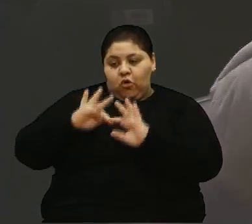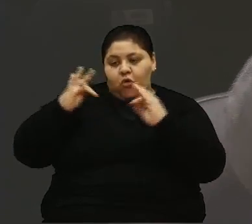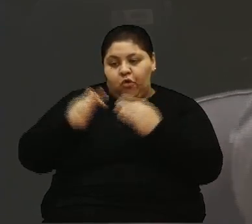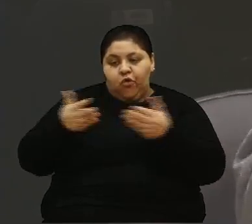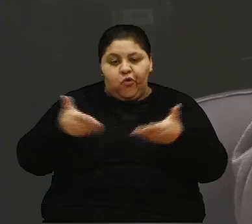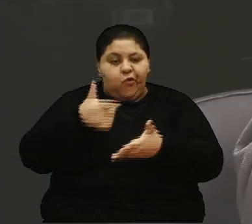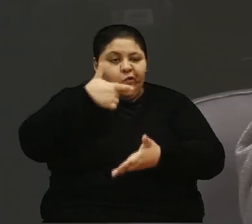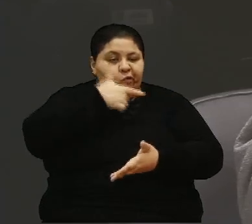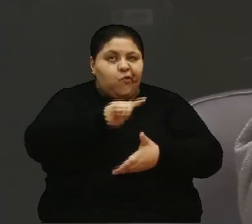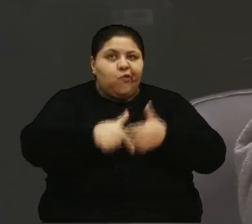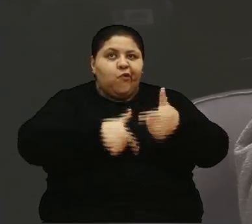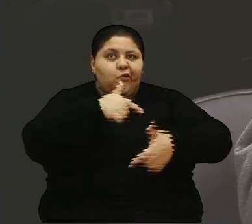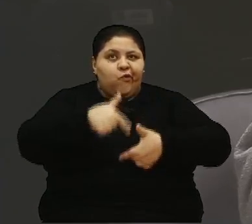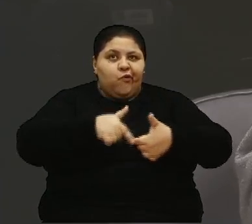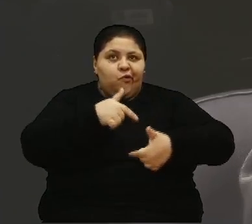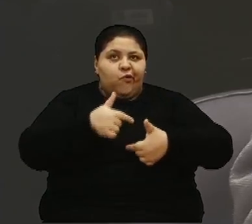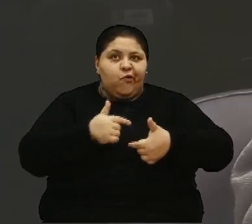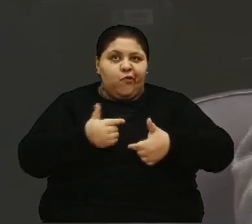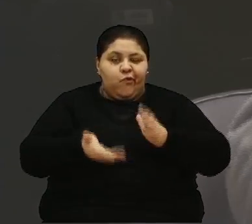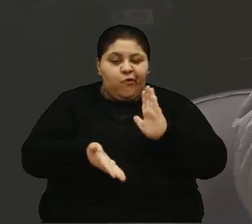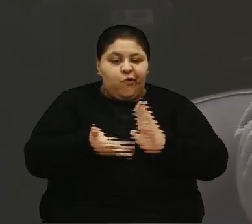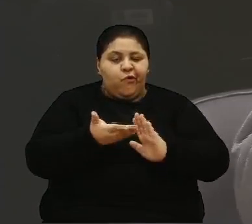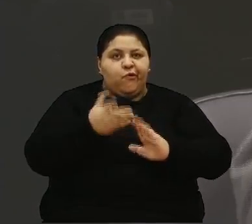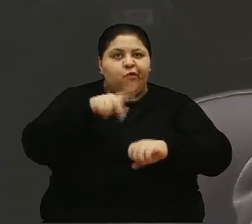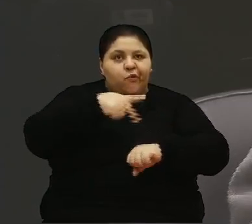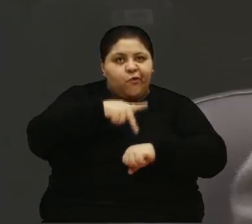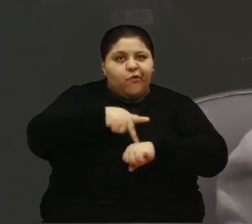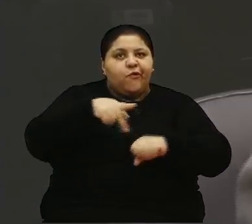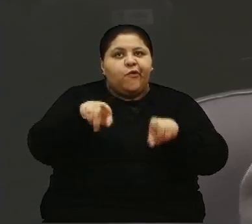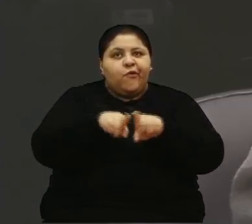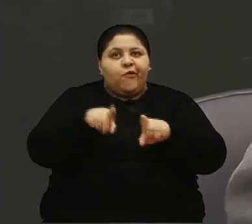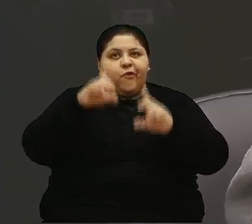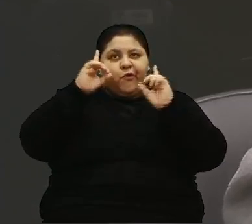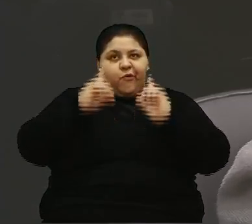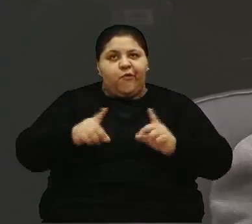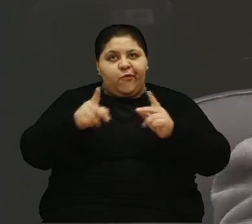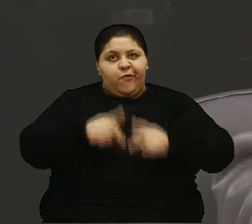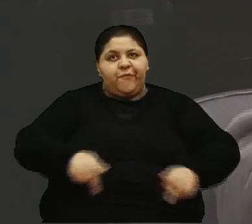emprego, aumentam ainda mais a potência desse país e aumentam a dignidade da nossa